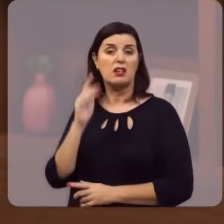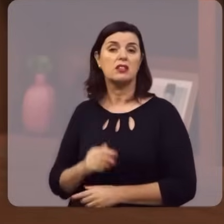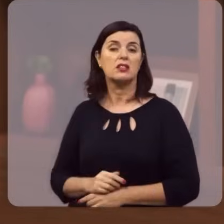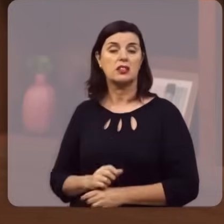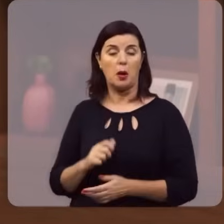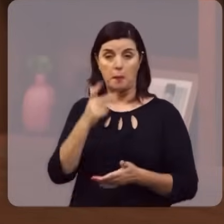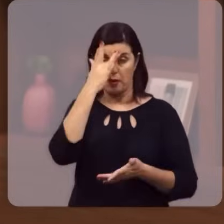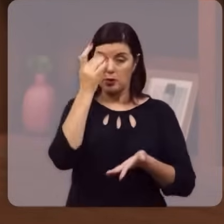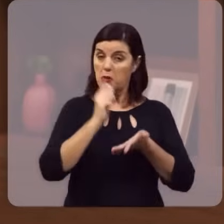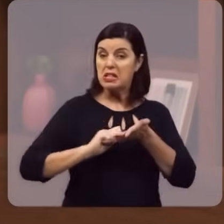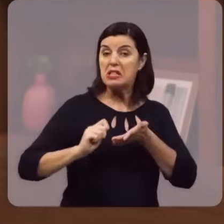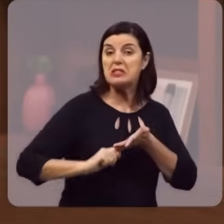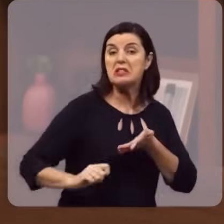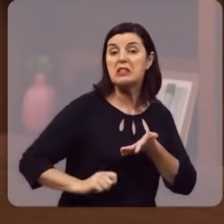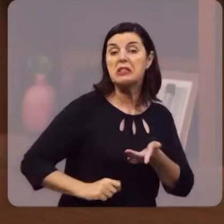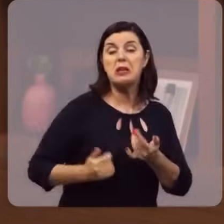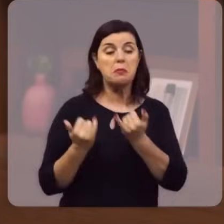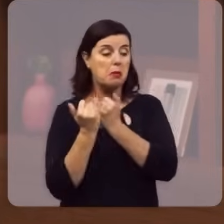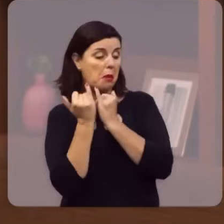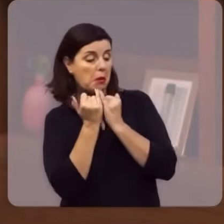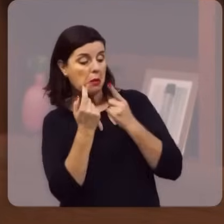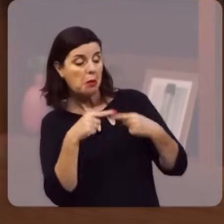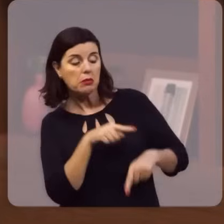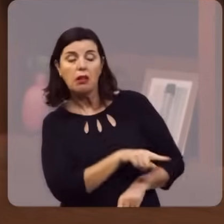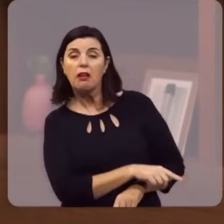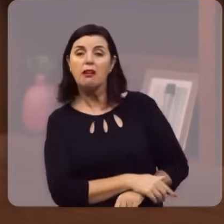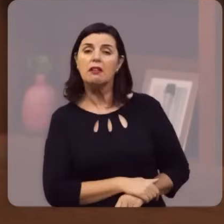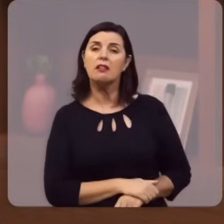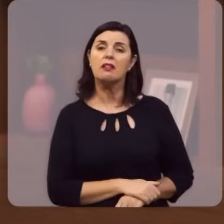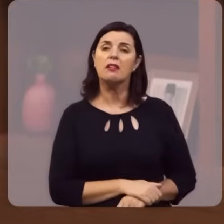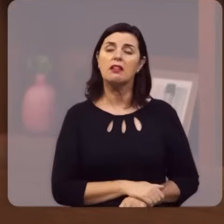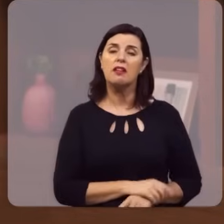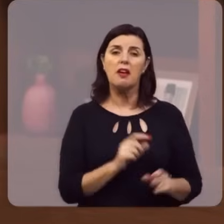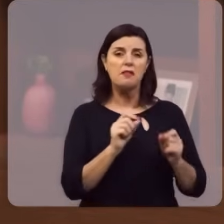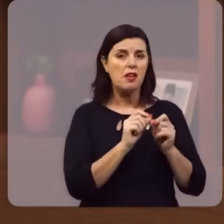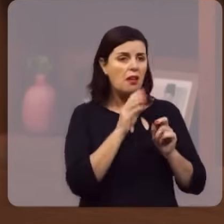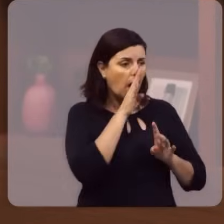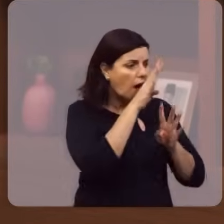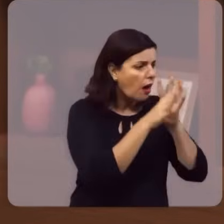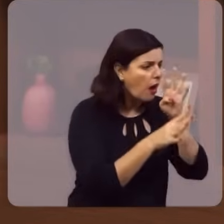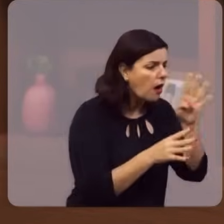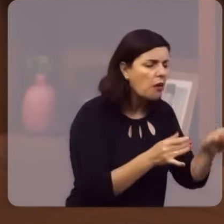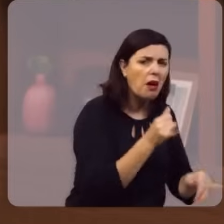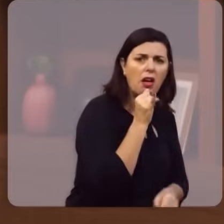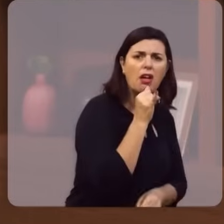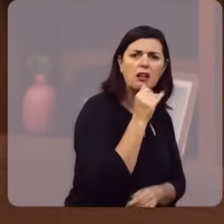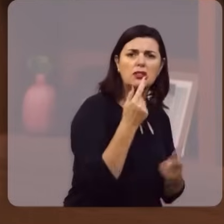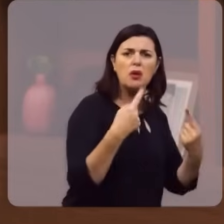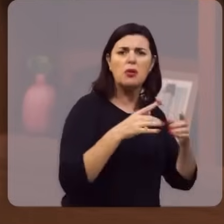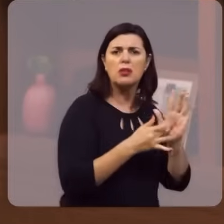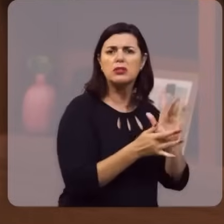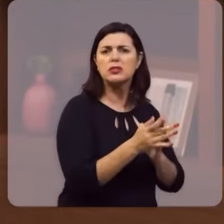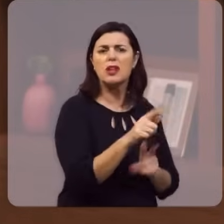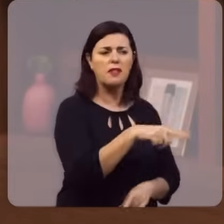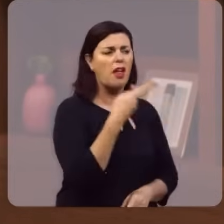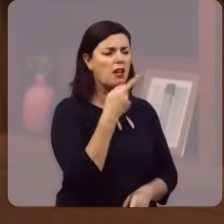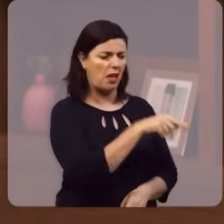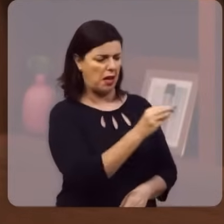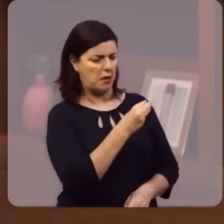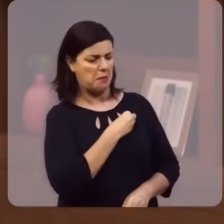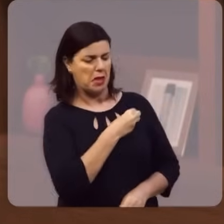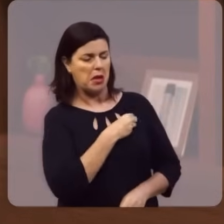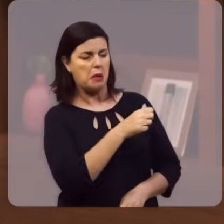saduceus os escribas tramaram contra ele fizeram acusações levianas contra ele chamando de